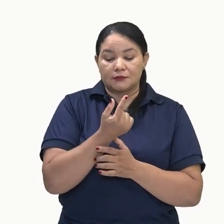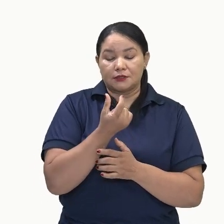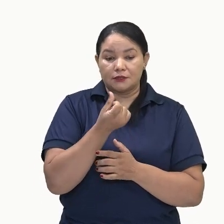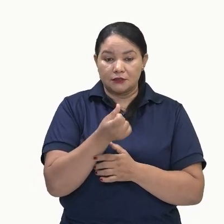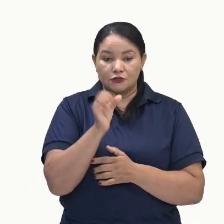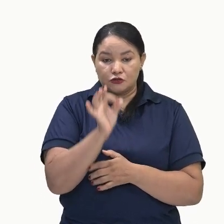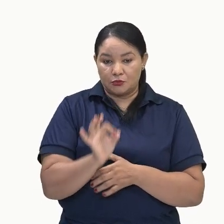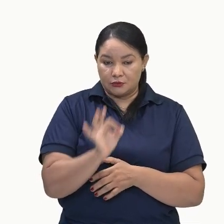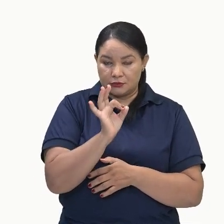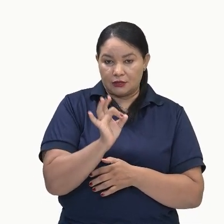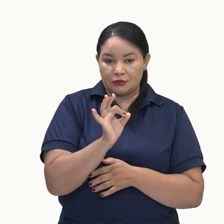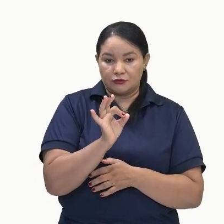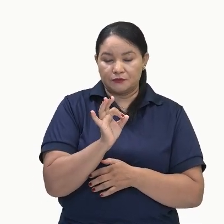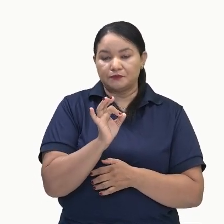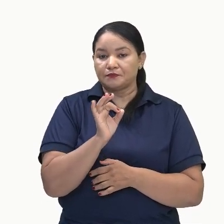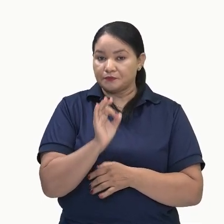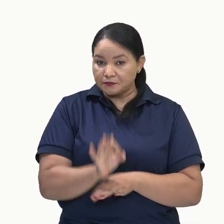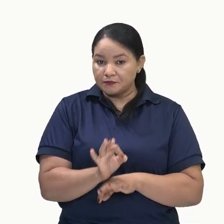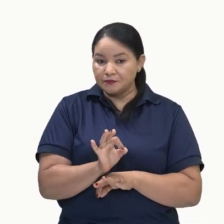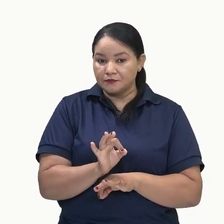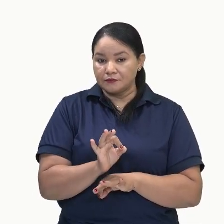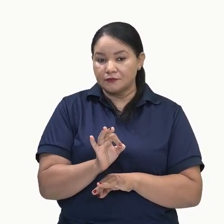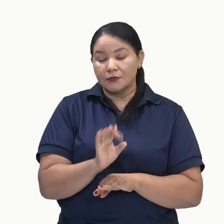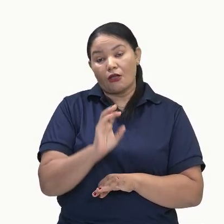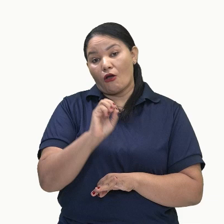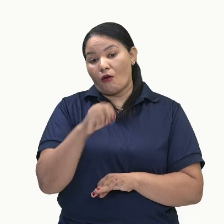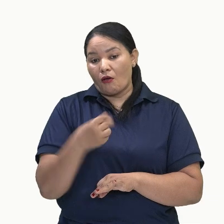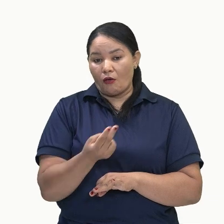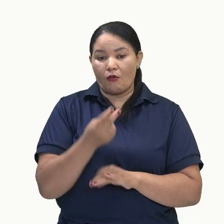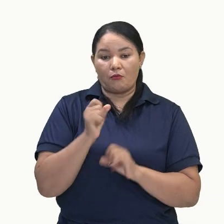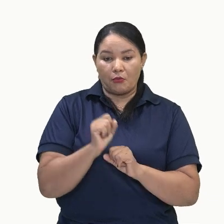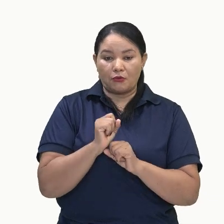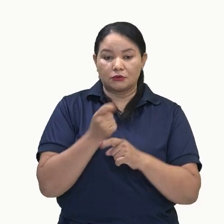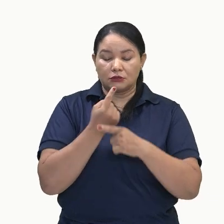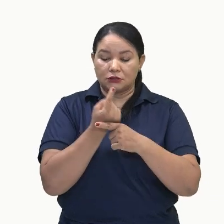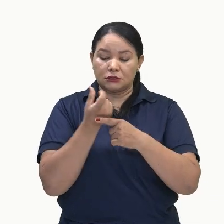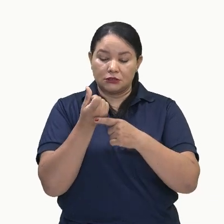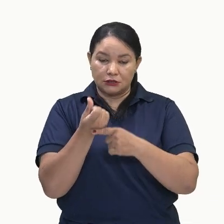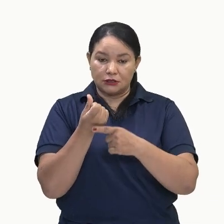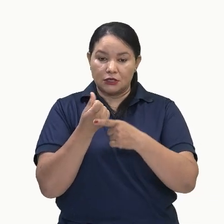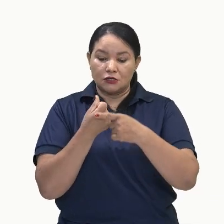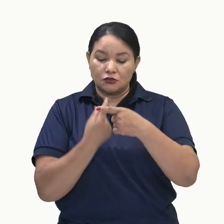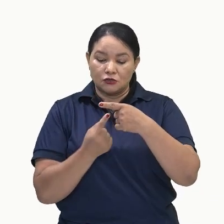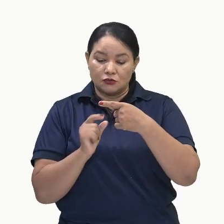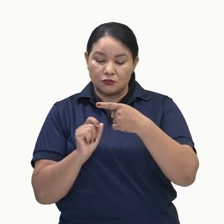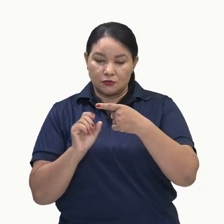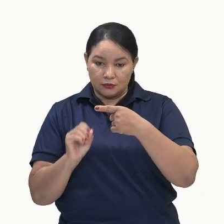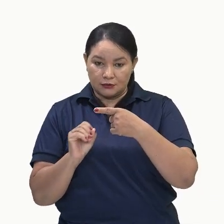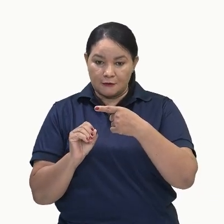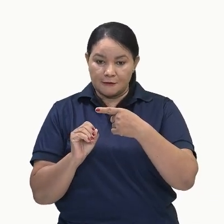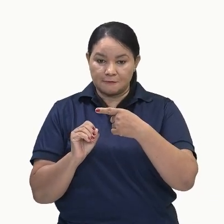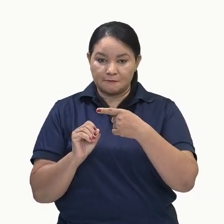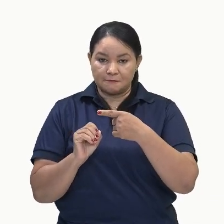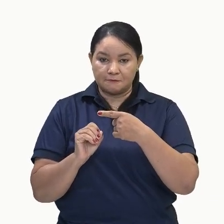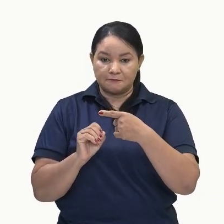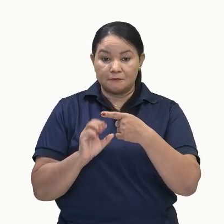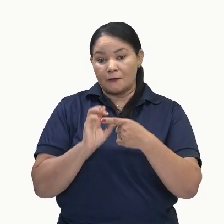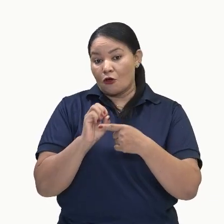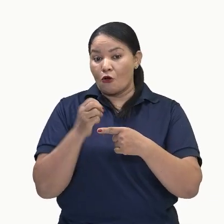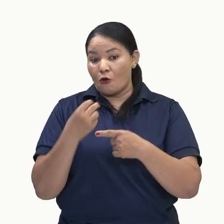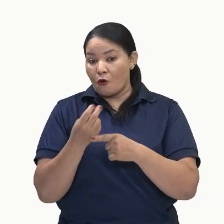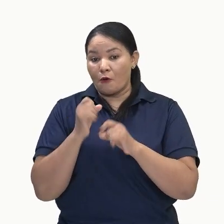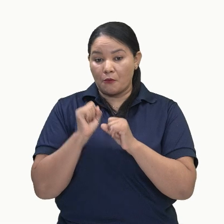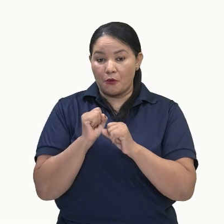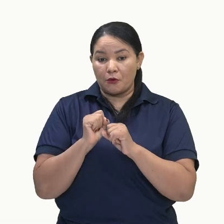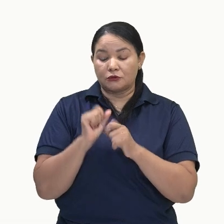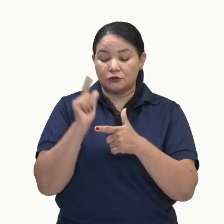16%, certo? Ou posso falar, sabe, 16 sobre 100, ó. Ou podemos falar ainda, ó,